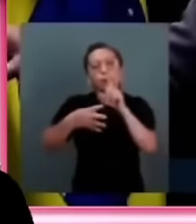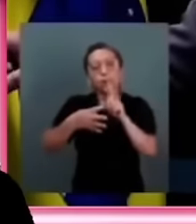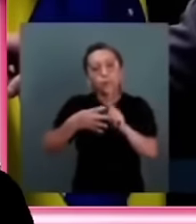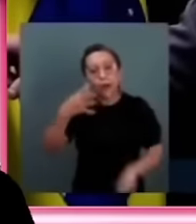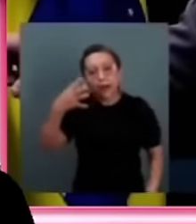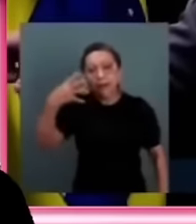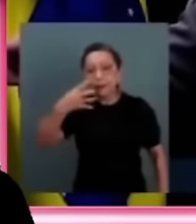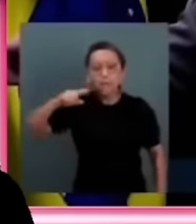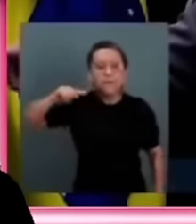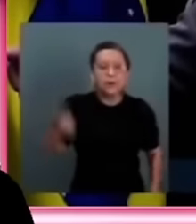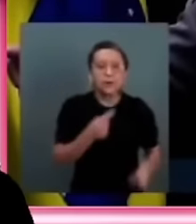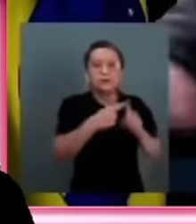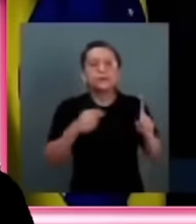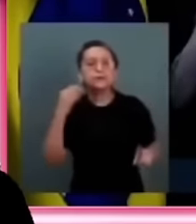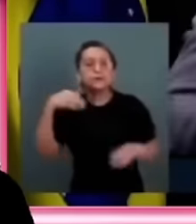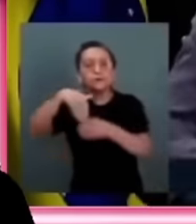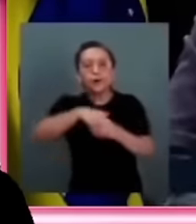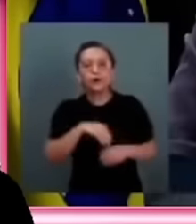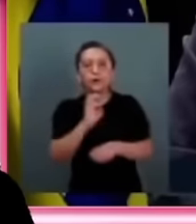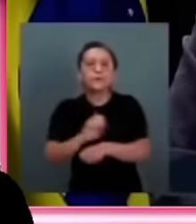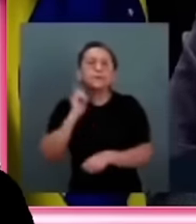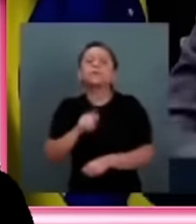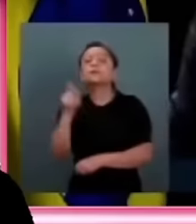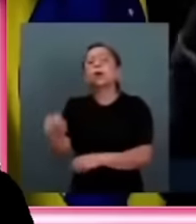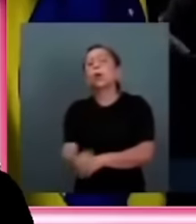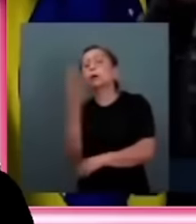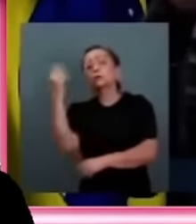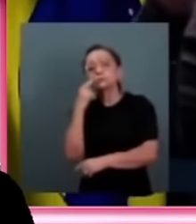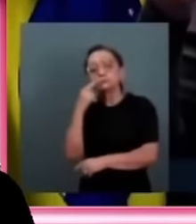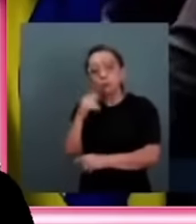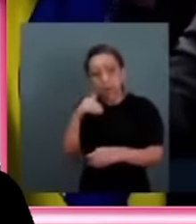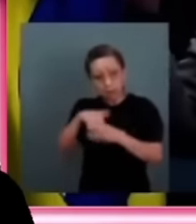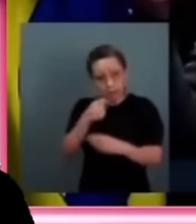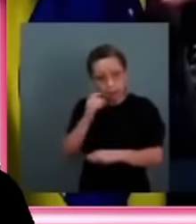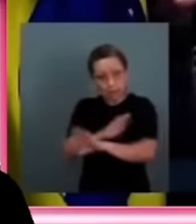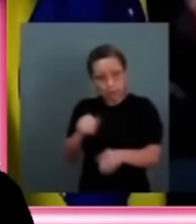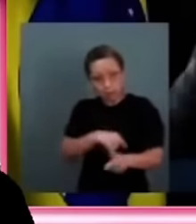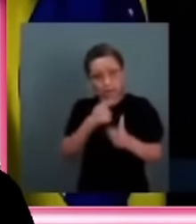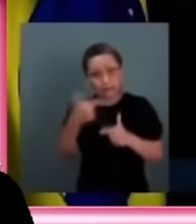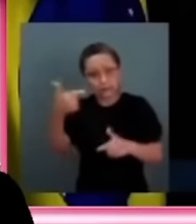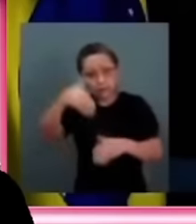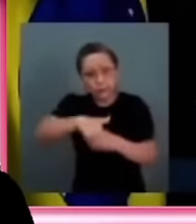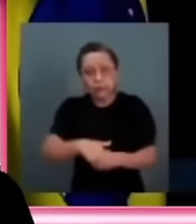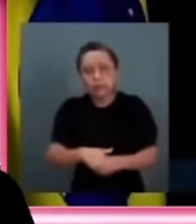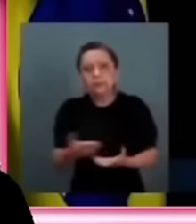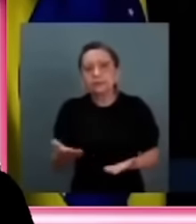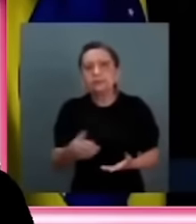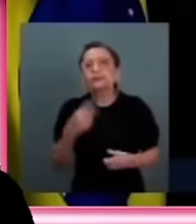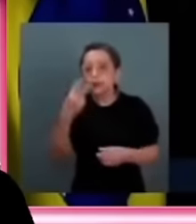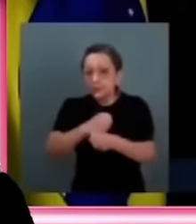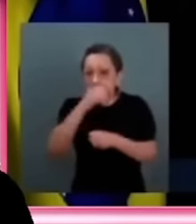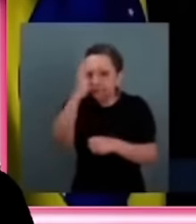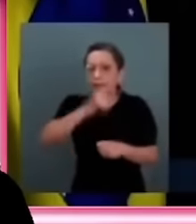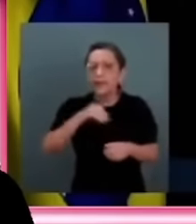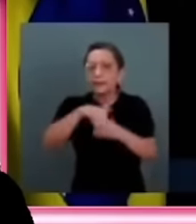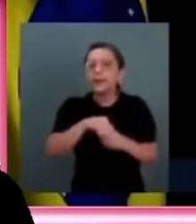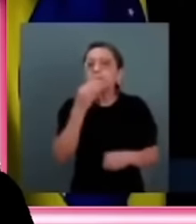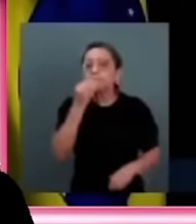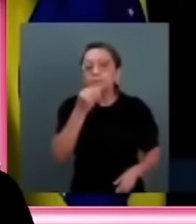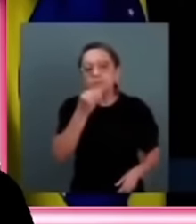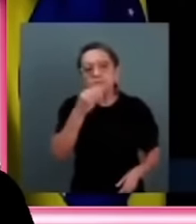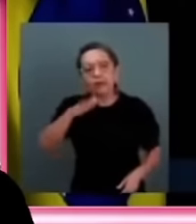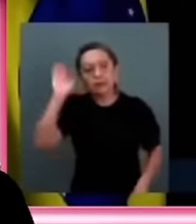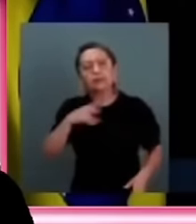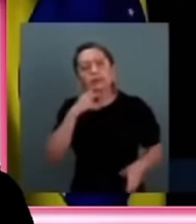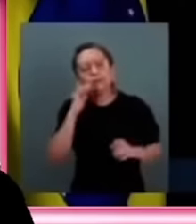lá dentro de Minas Gerais lá E você quantos votos você teve já que acabou a eleição agora vai vir um segundo turno daqui dois anos tem eleição vocês poderia ser candidato o cano de